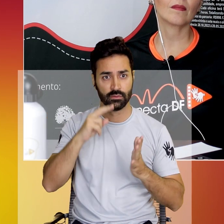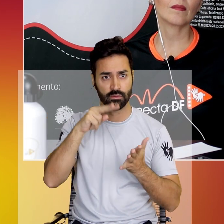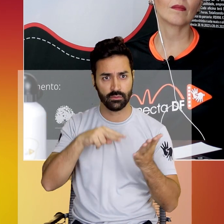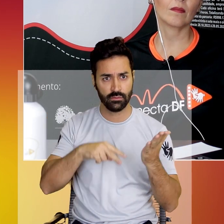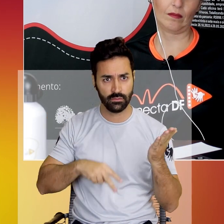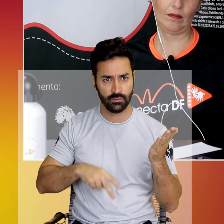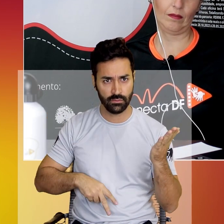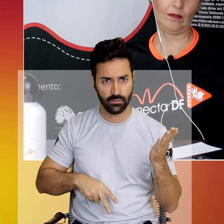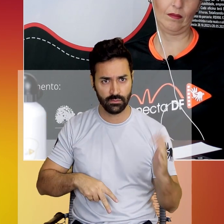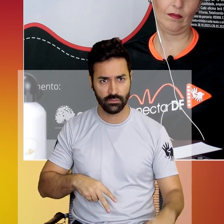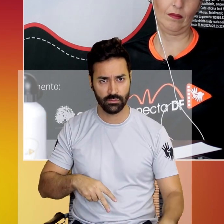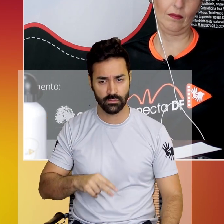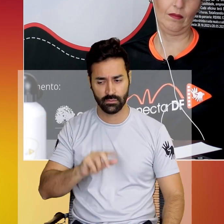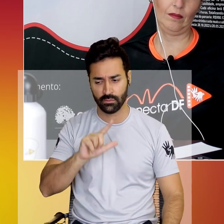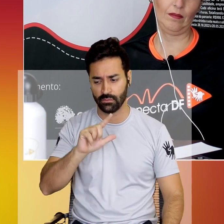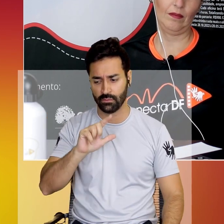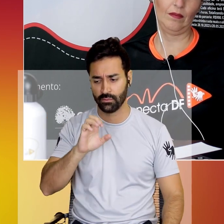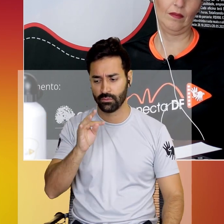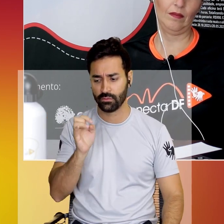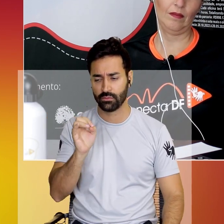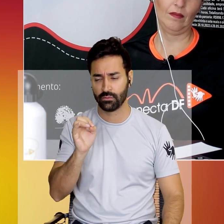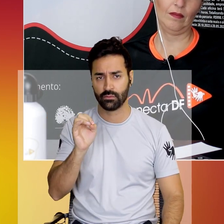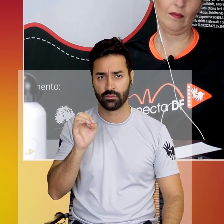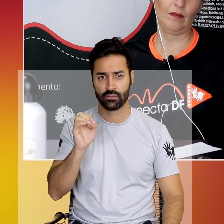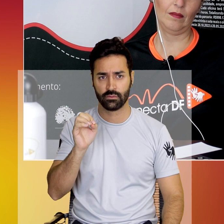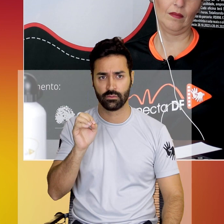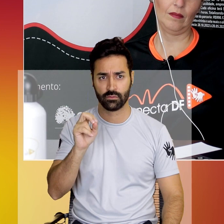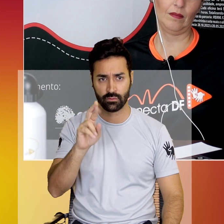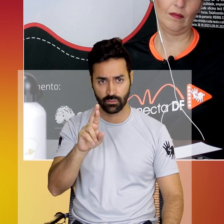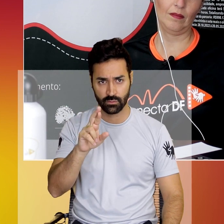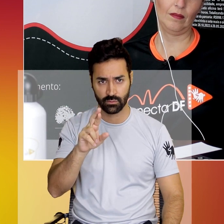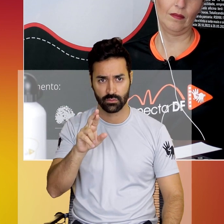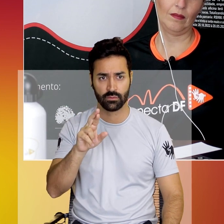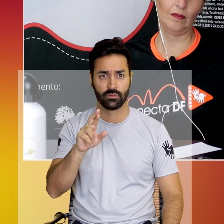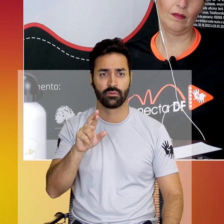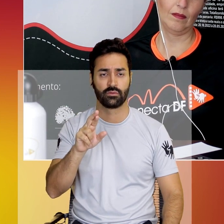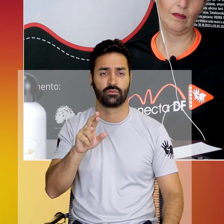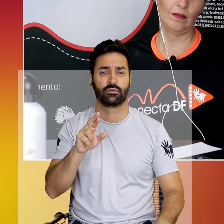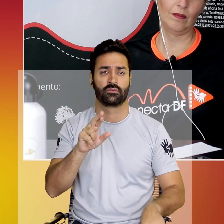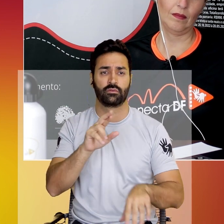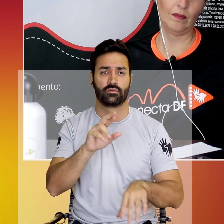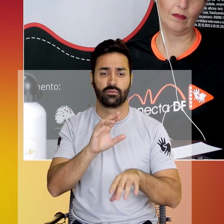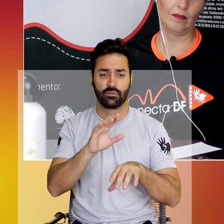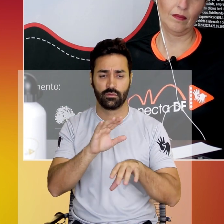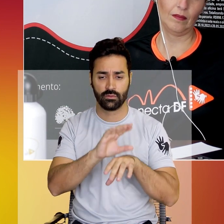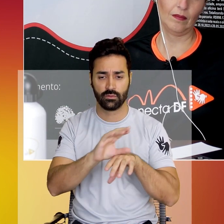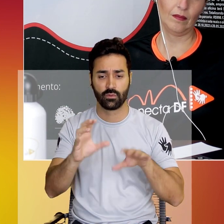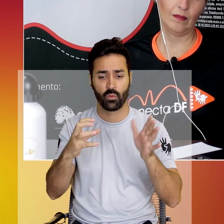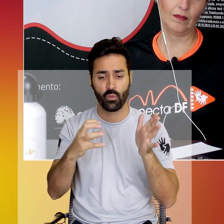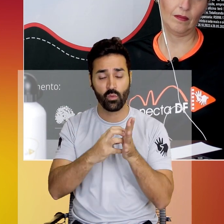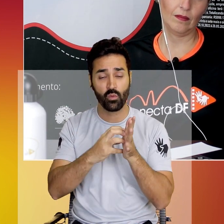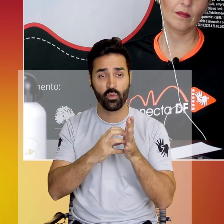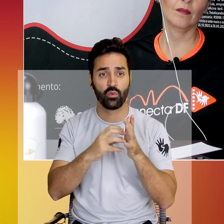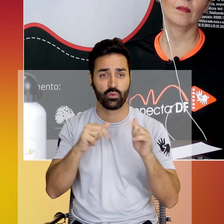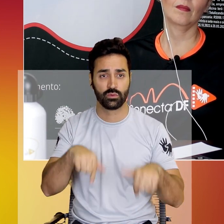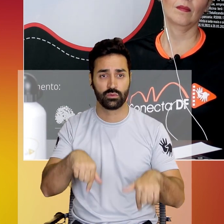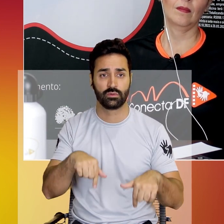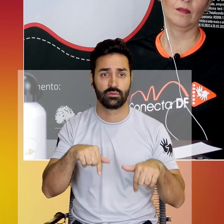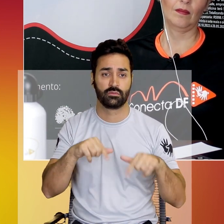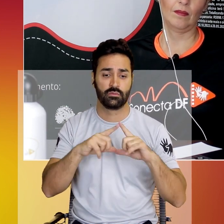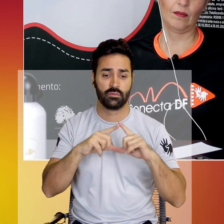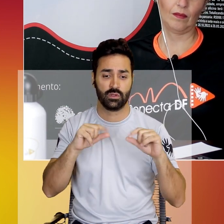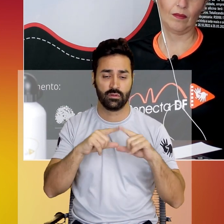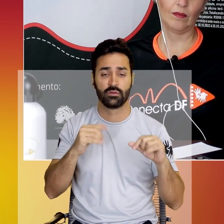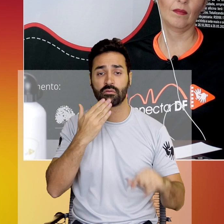ledora, né, que fala? Quando a gente vai fazer concurso, vai prestar serviço para algum órgão público aqui em Brasília, eles pedem